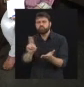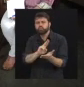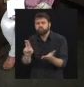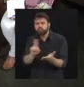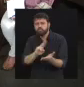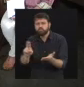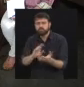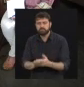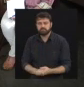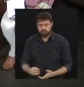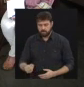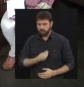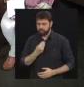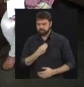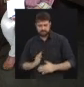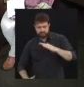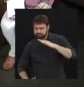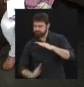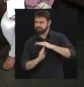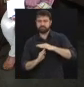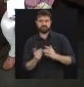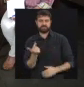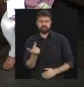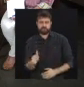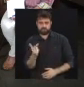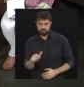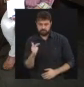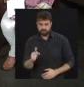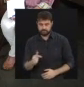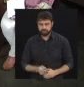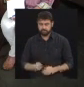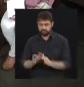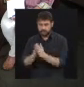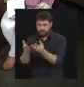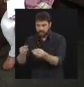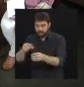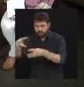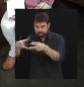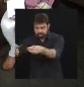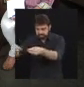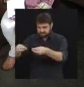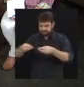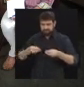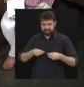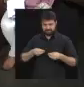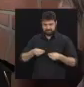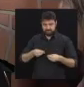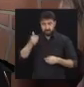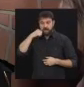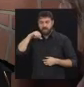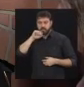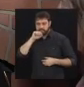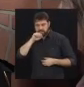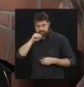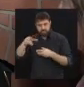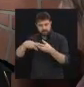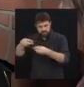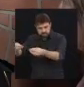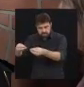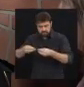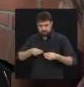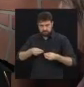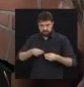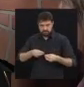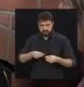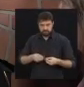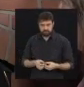chama Uma Vida Sem Limites, e aí eu acabei ganhando o livro de presente da minha mãe,